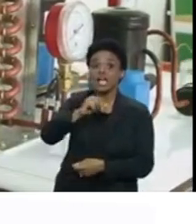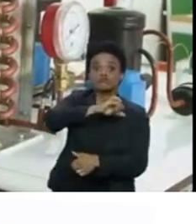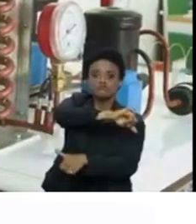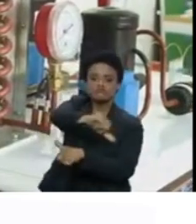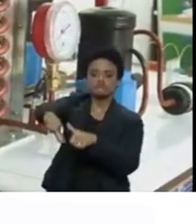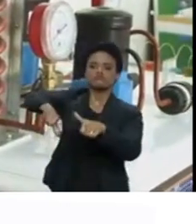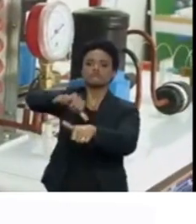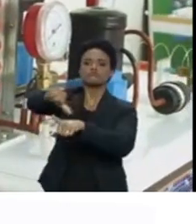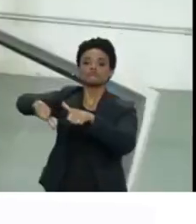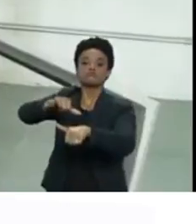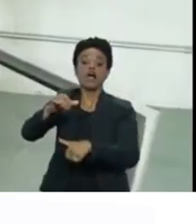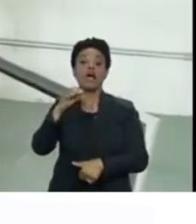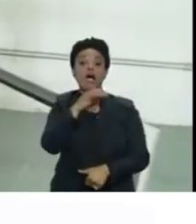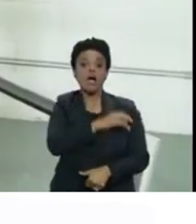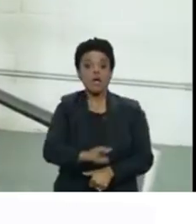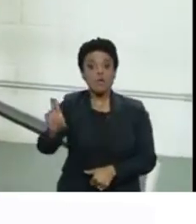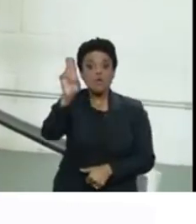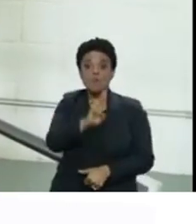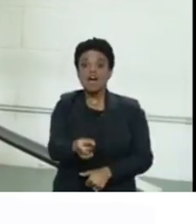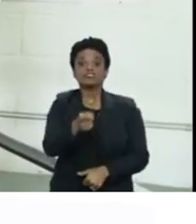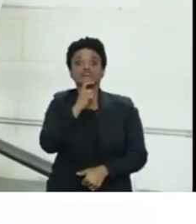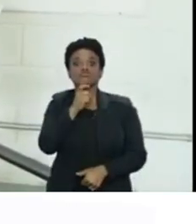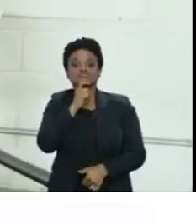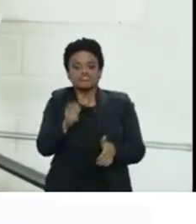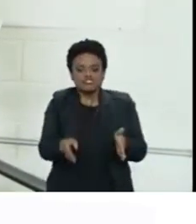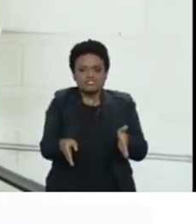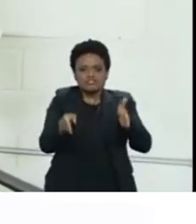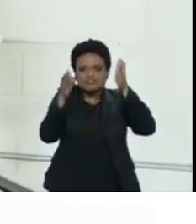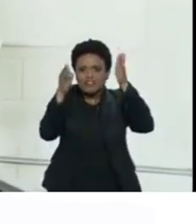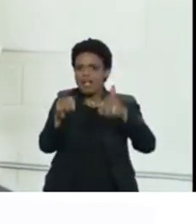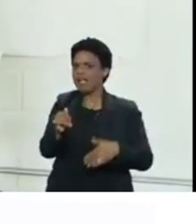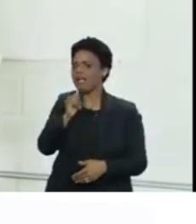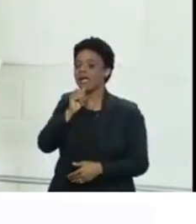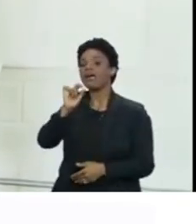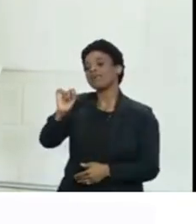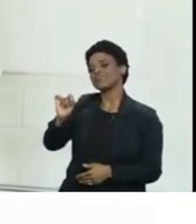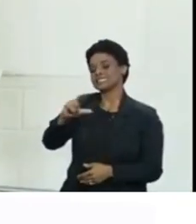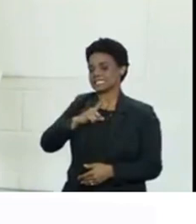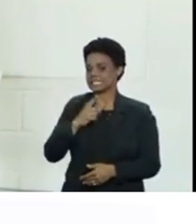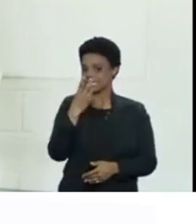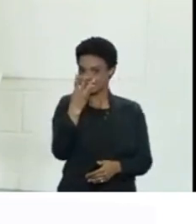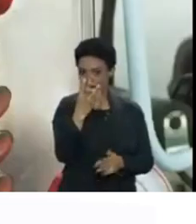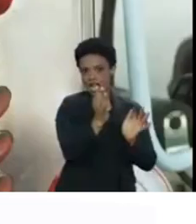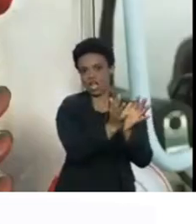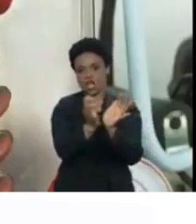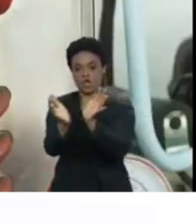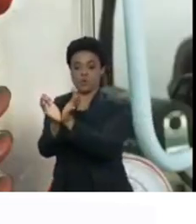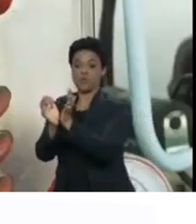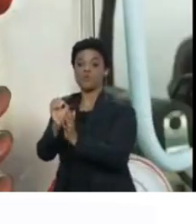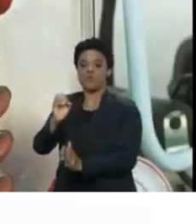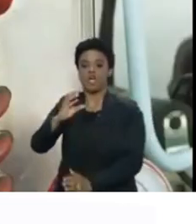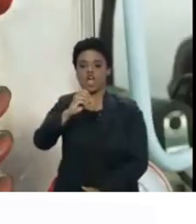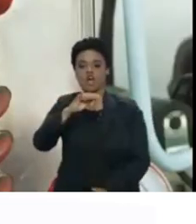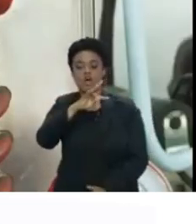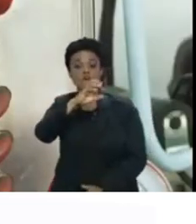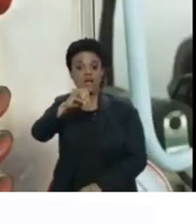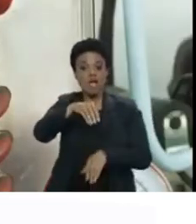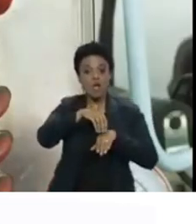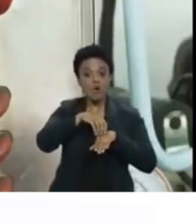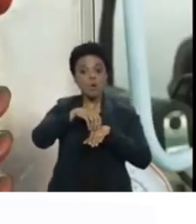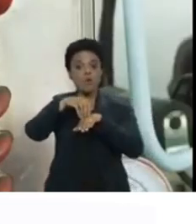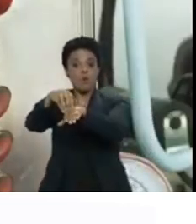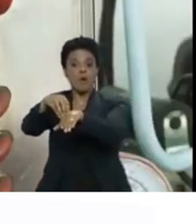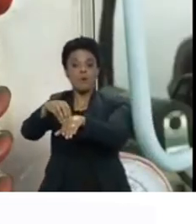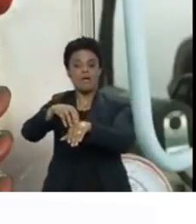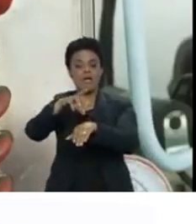como este utilizado em uma geladeira, por exemplo, funciona com base em 3 mecanismos: a convecção, a condução e a